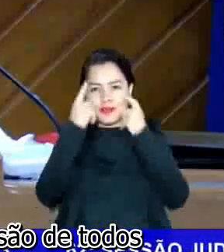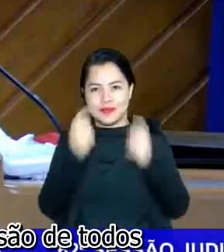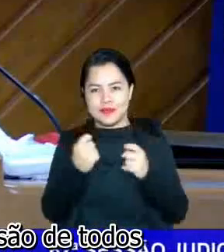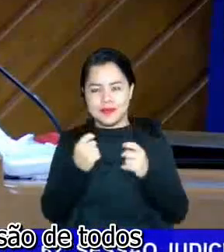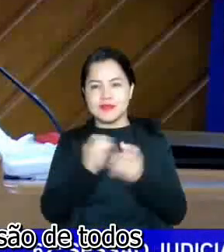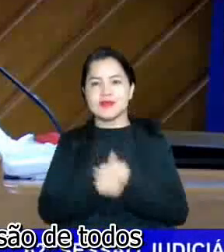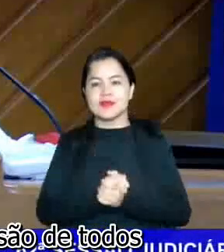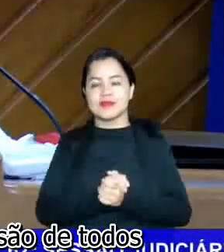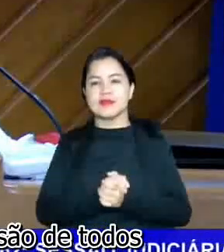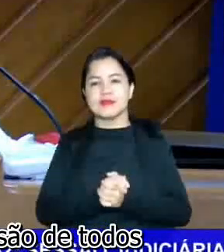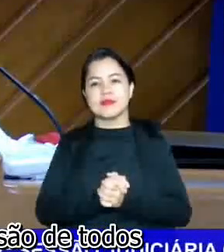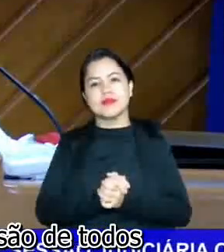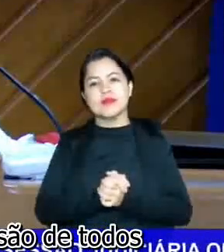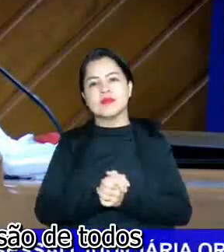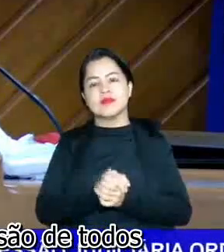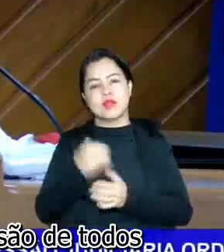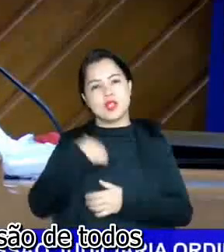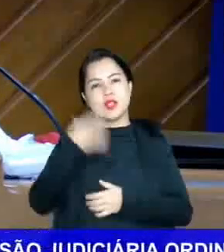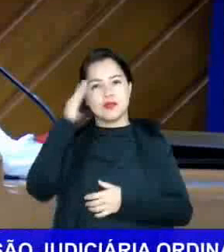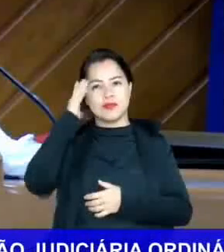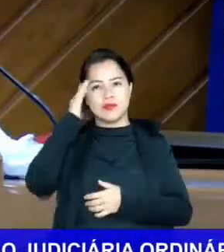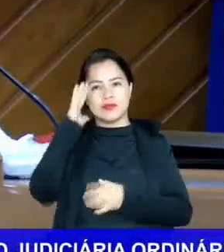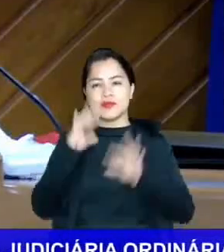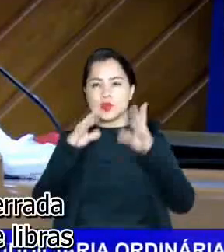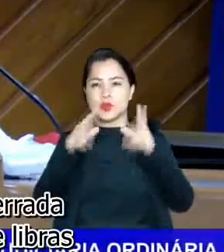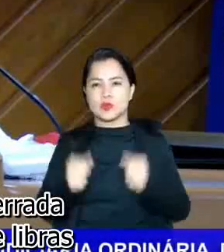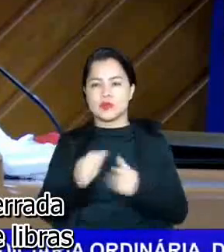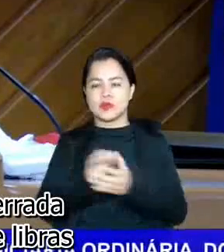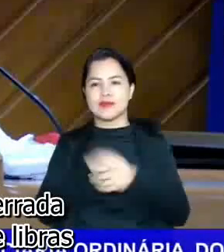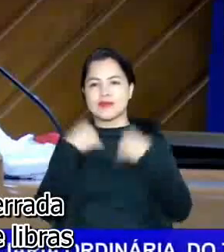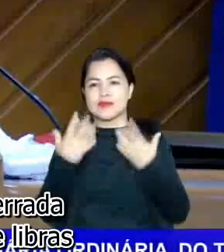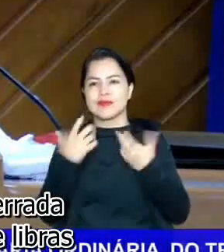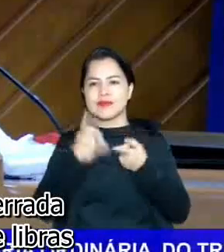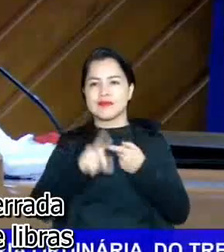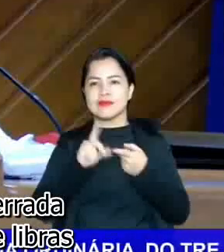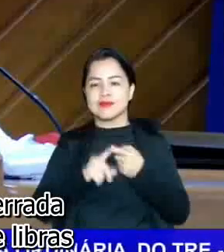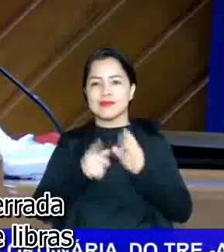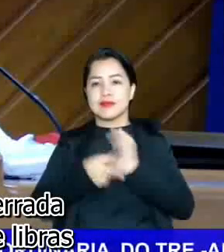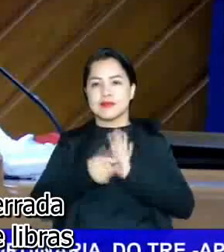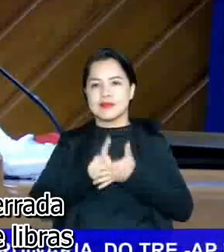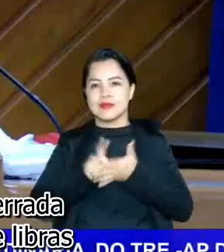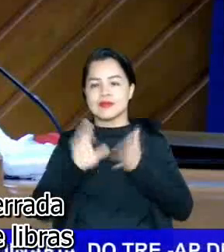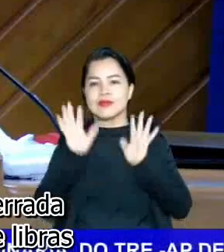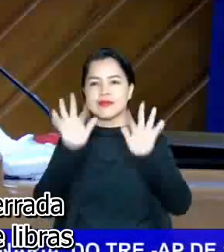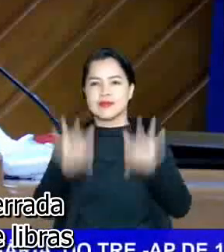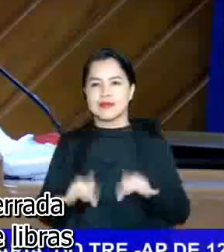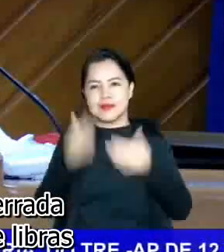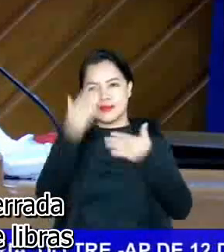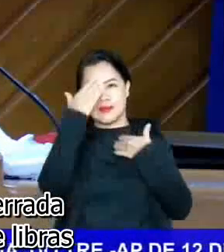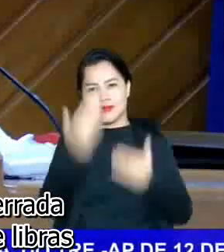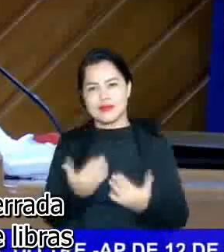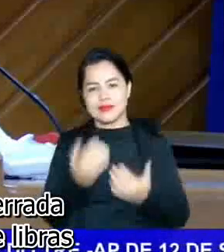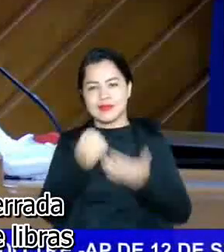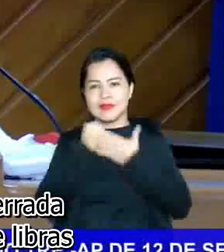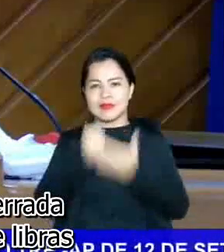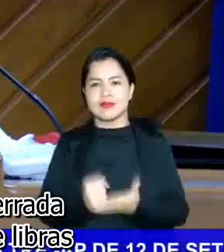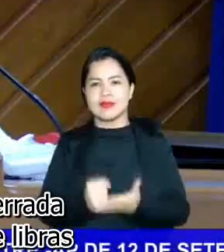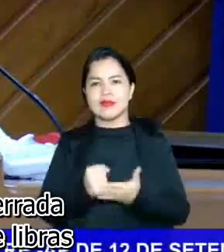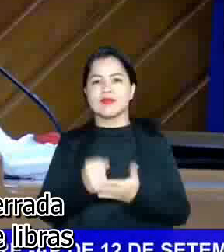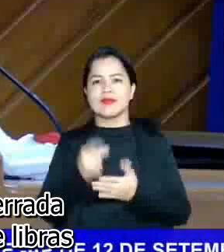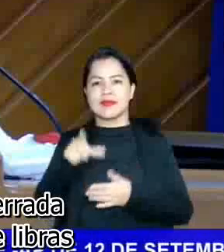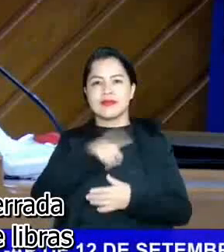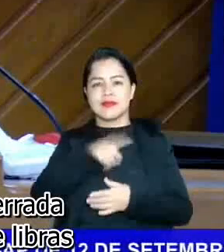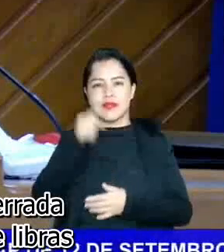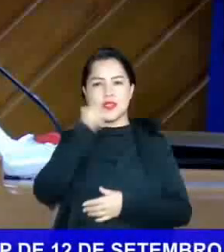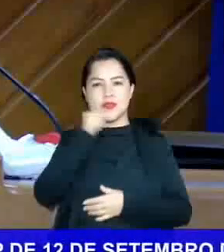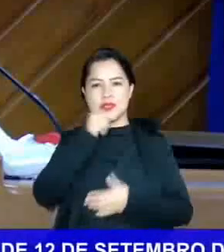interessante e eu conto assim com a compreensão de todos. Eu quero também, então, antes de declarar encerrado, agradecer aqui o apoio da Sejude, das